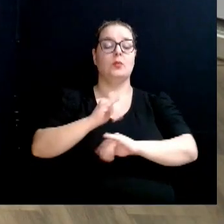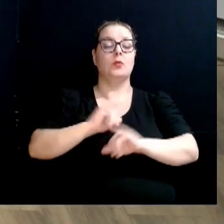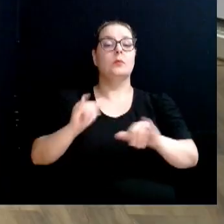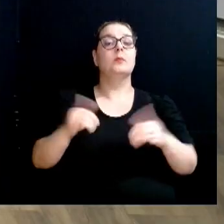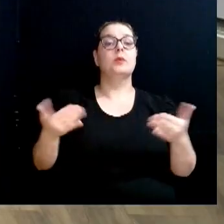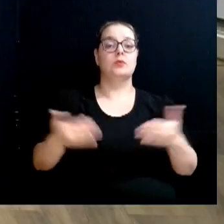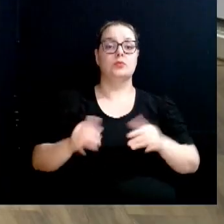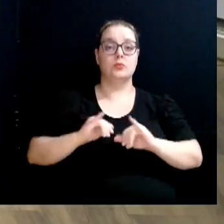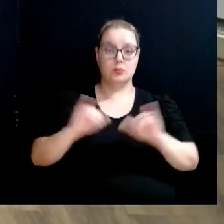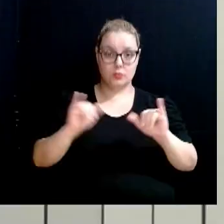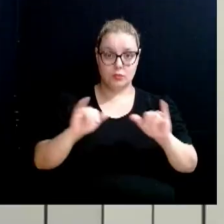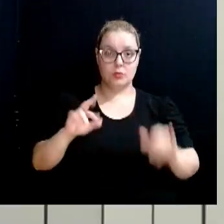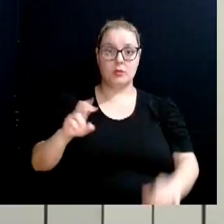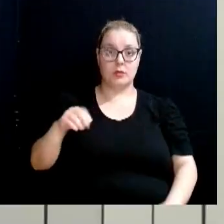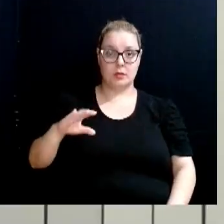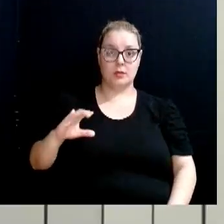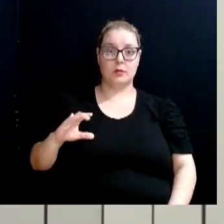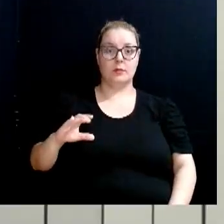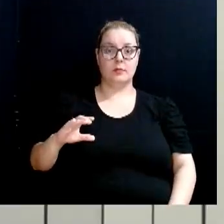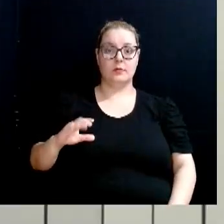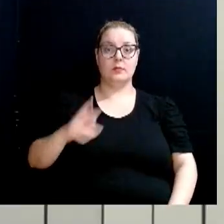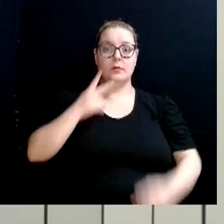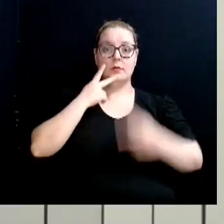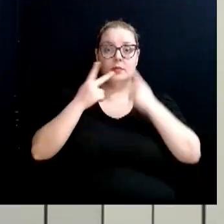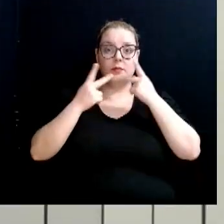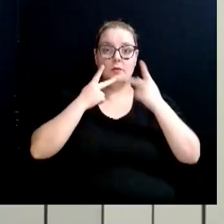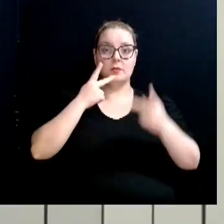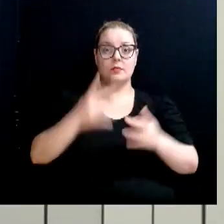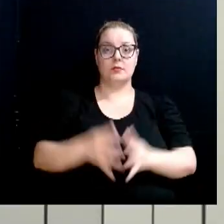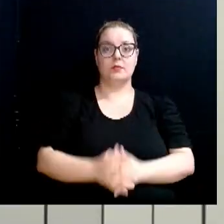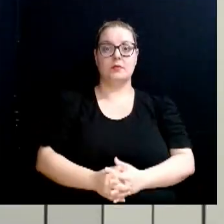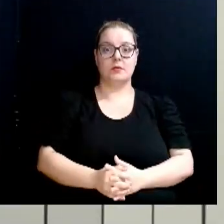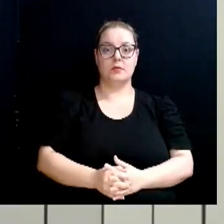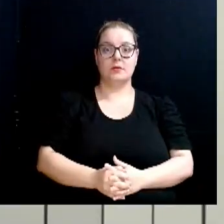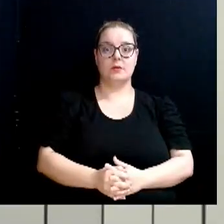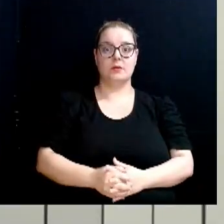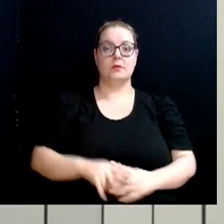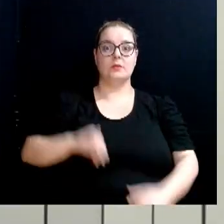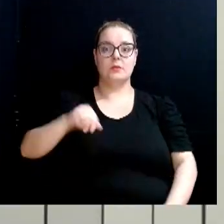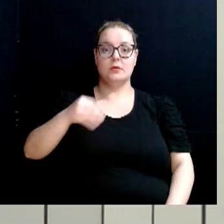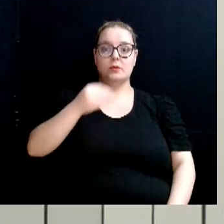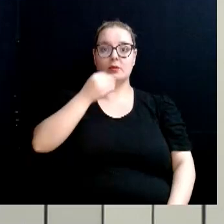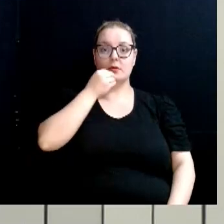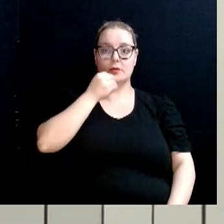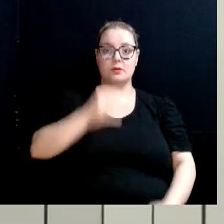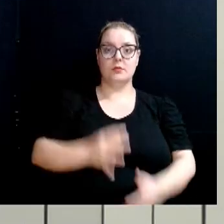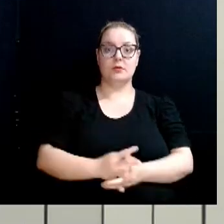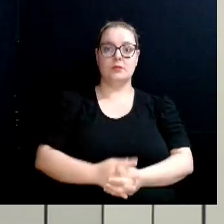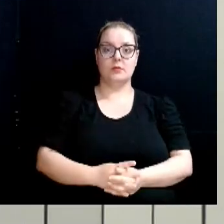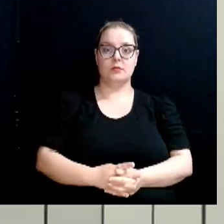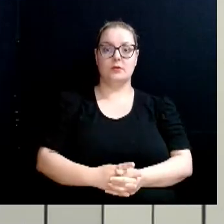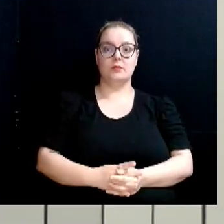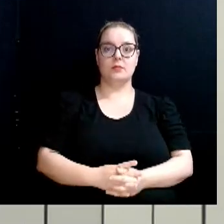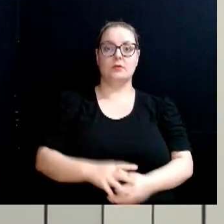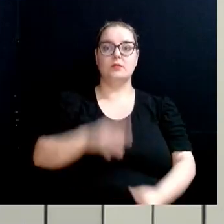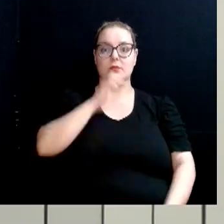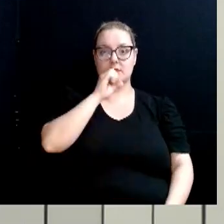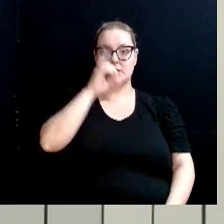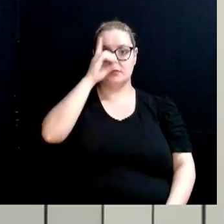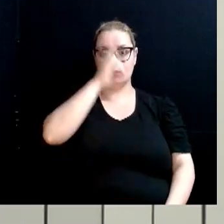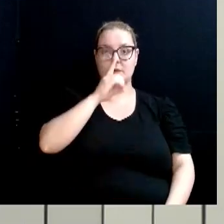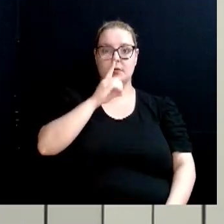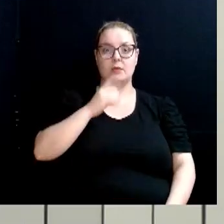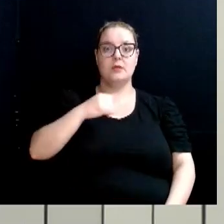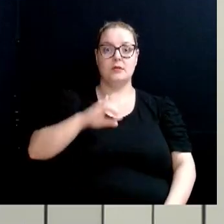da metrópole, falando aí de uma oportunidade que vai acontecer no fim de semana. Se você é morador aí